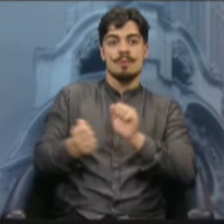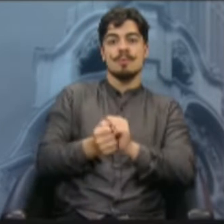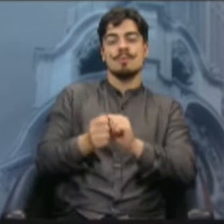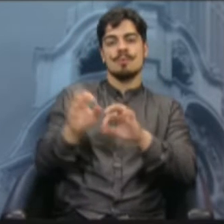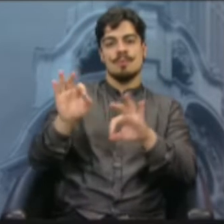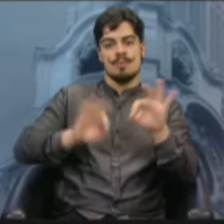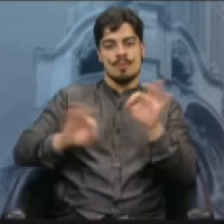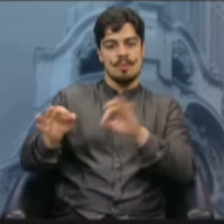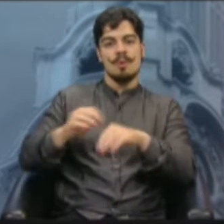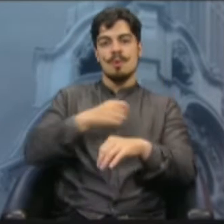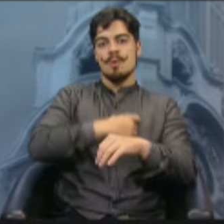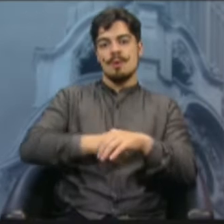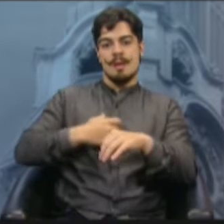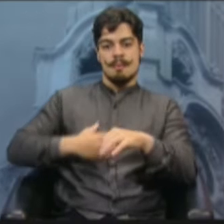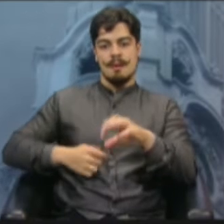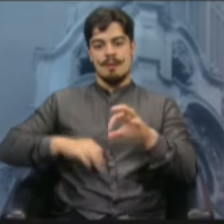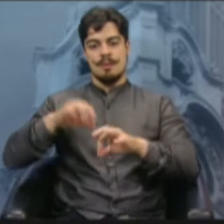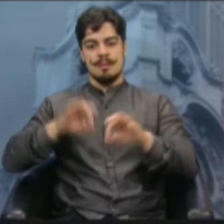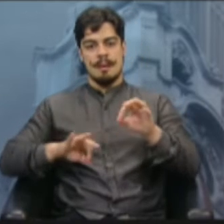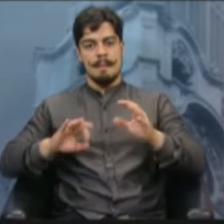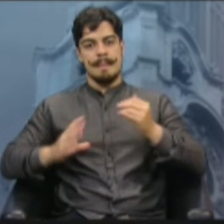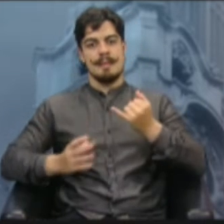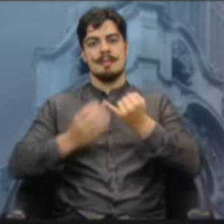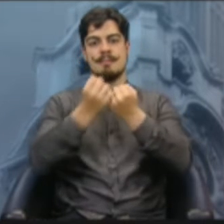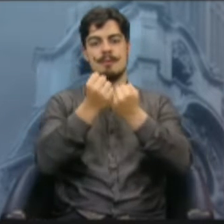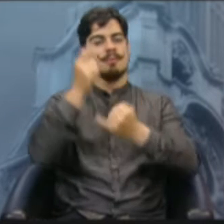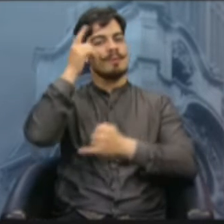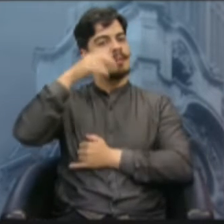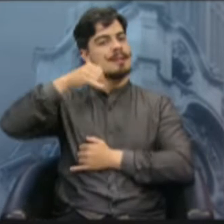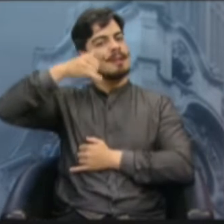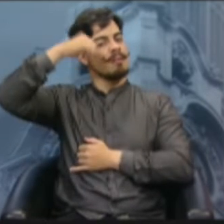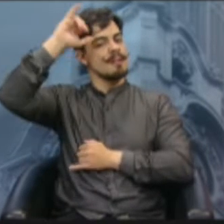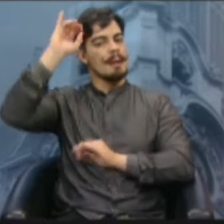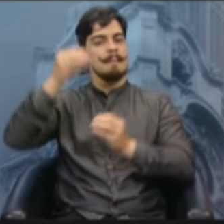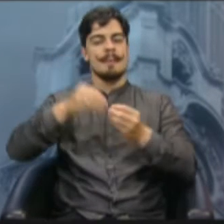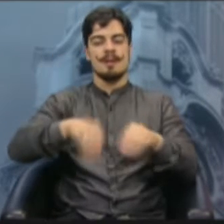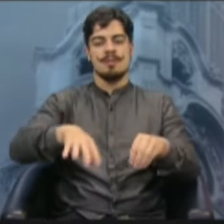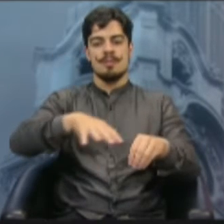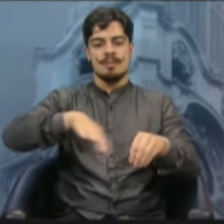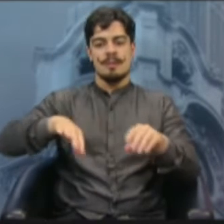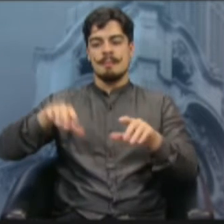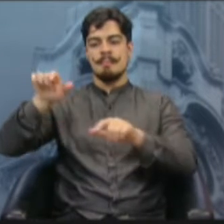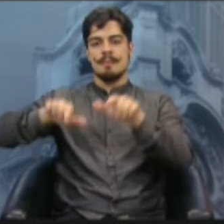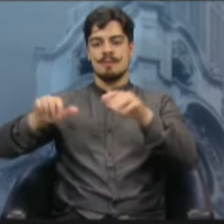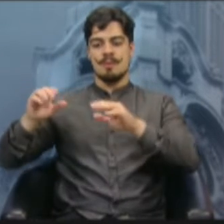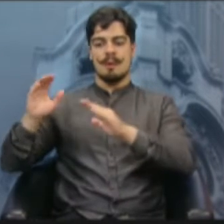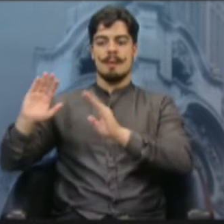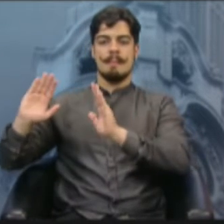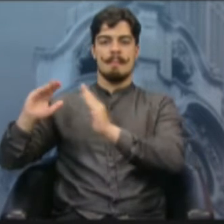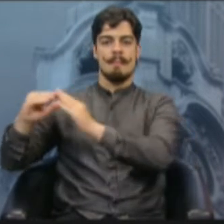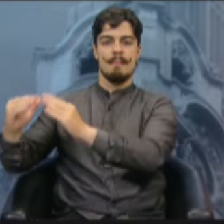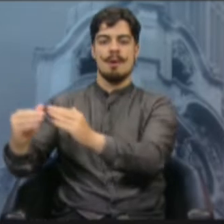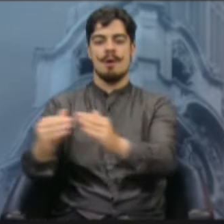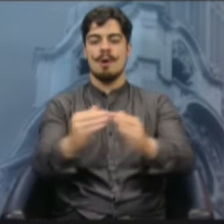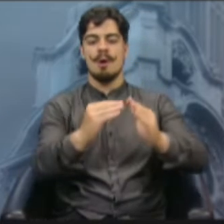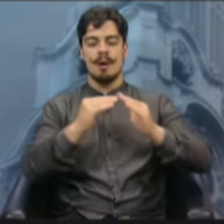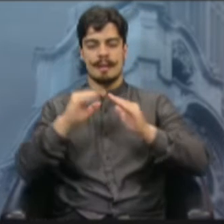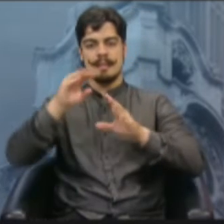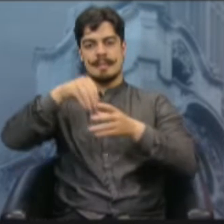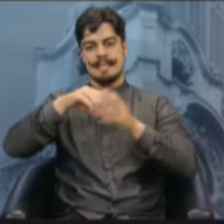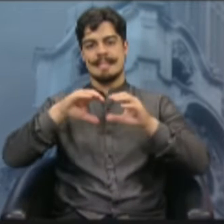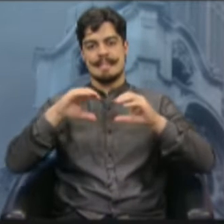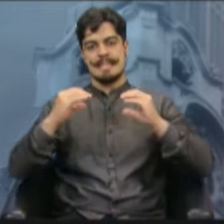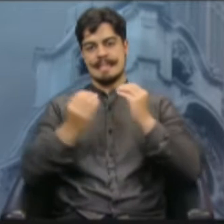de preservação patrimonial, a fim de atenuar impactos prejudiciais à vizinhança do Estádio Olímpico Monumental. Diante de todo o exposto,